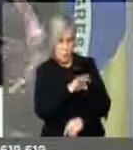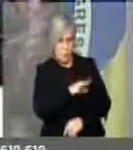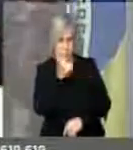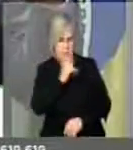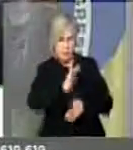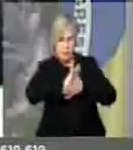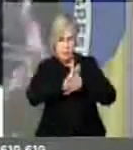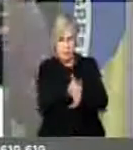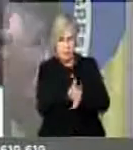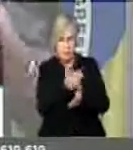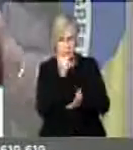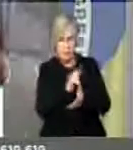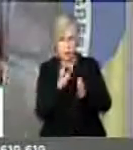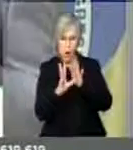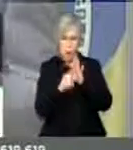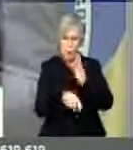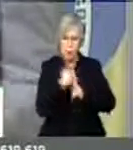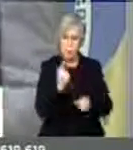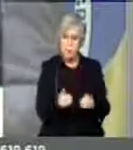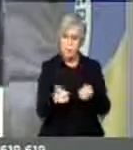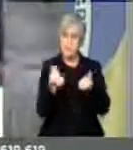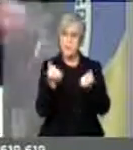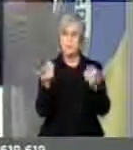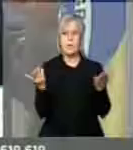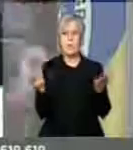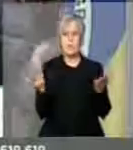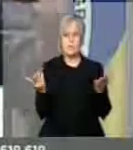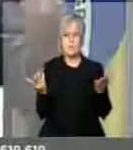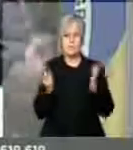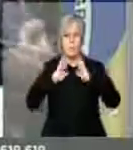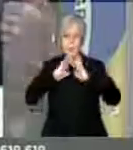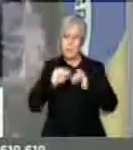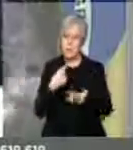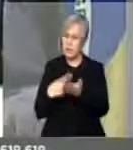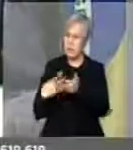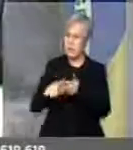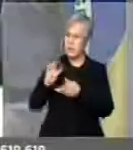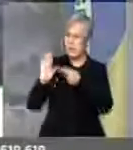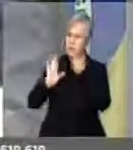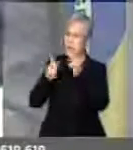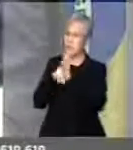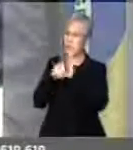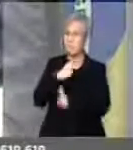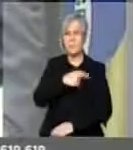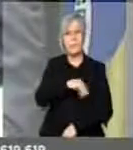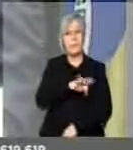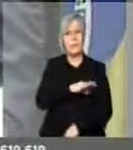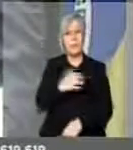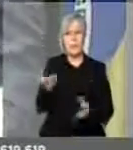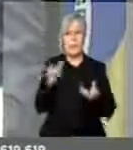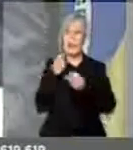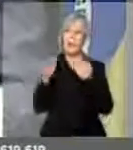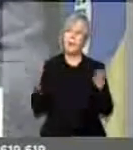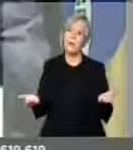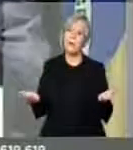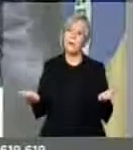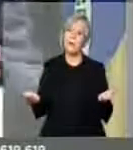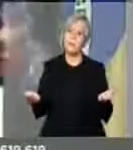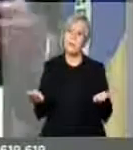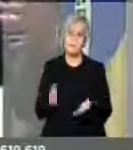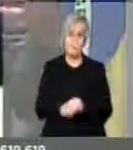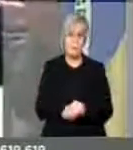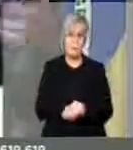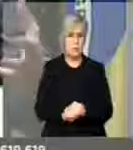estrutura para roubar o dinheiro do povo brasileiro e financiar as campanhas do Partido dos Trabalhadores. Uma